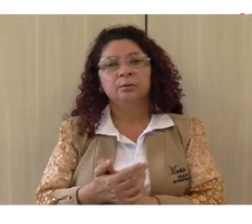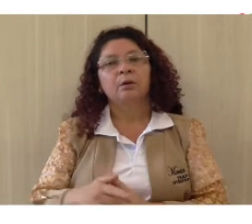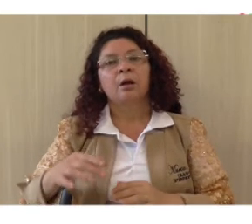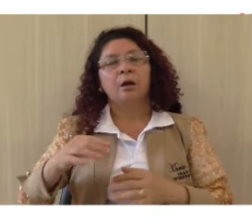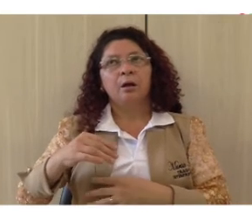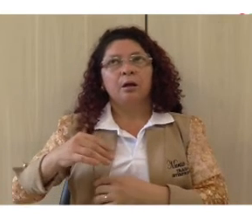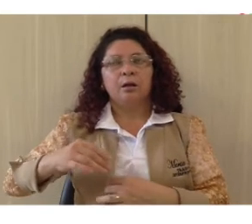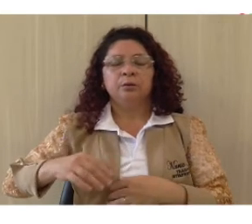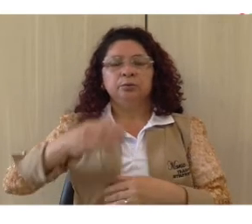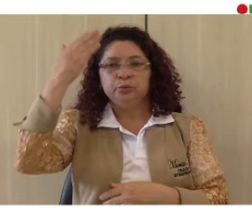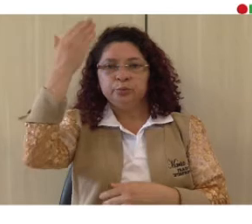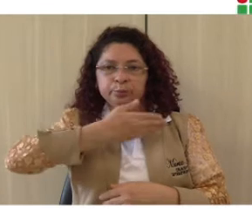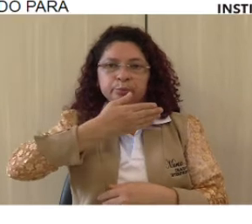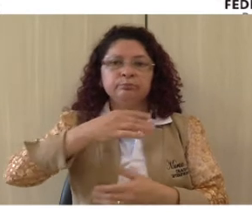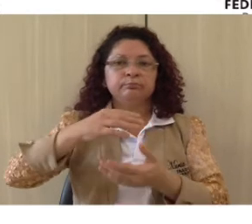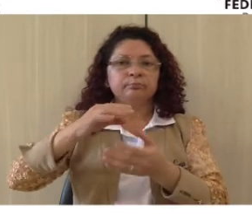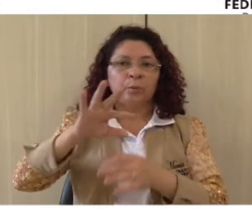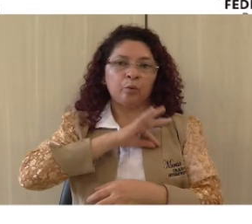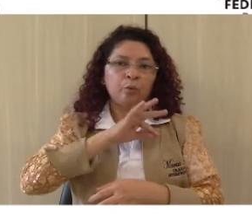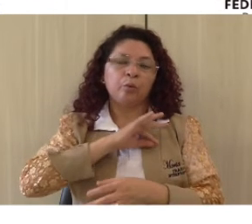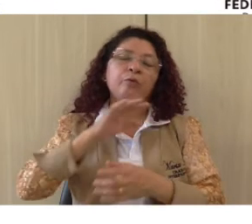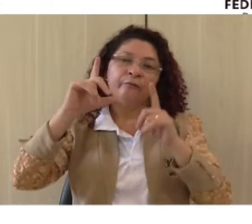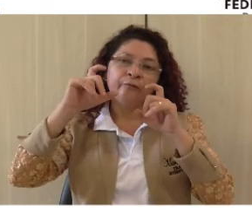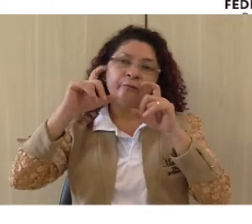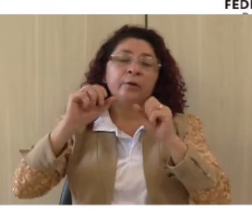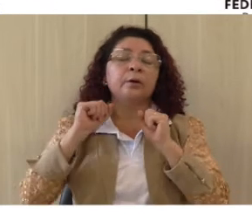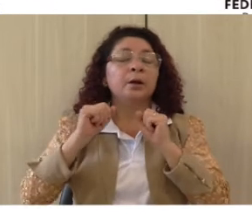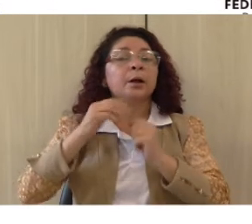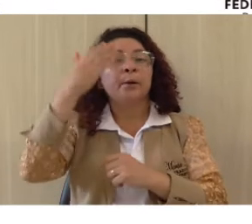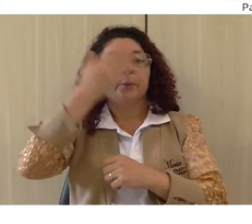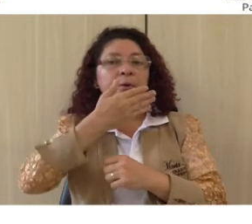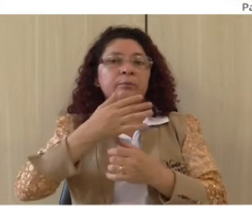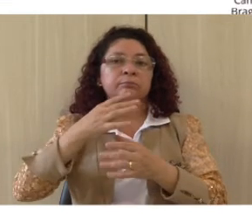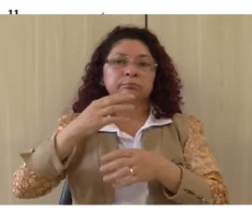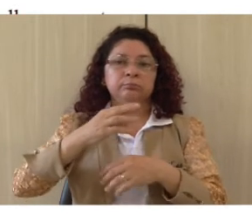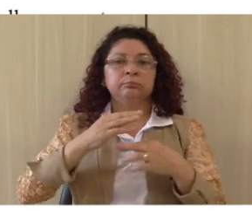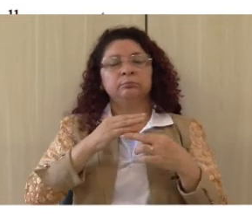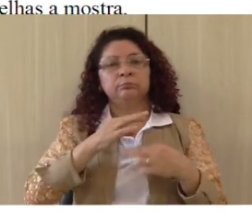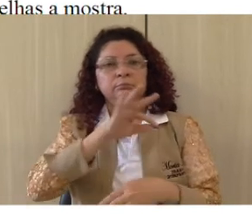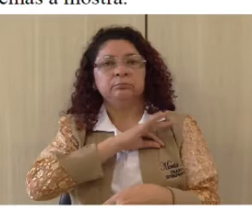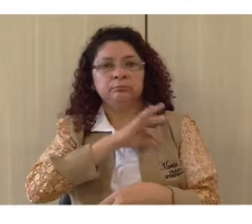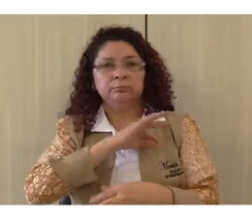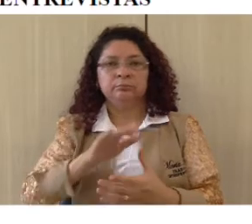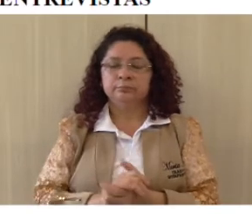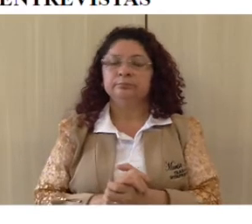documento original de identificação oficial com foto e que comprove o vínculo com a corporação.